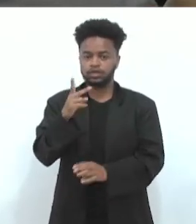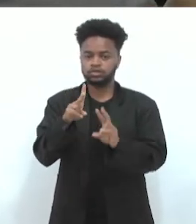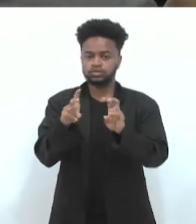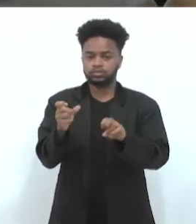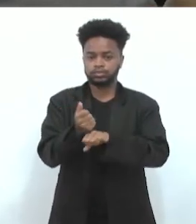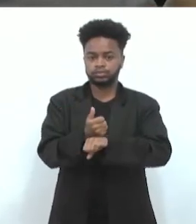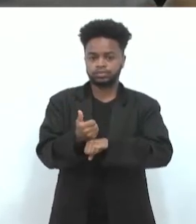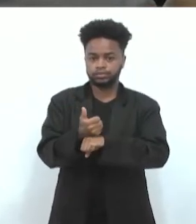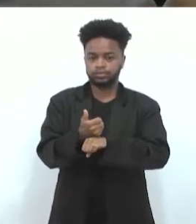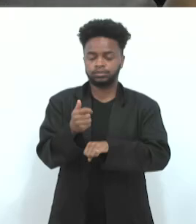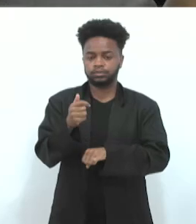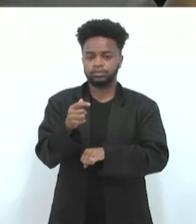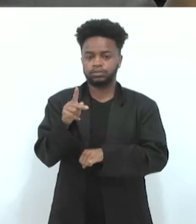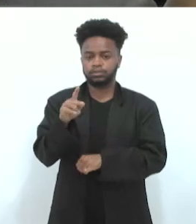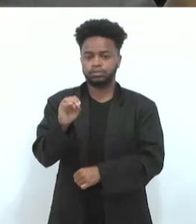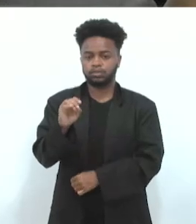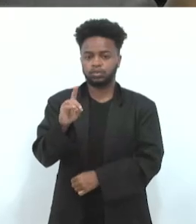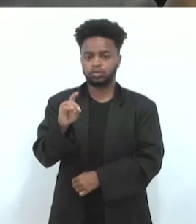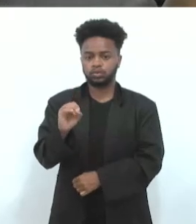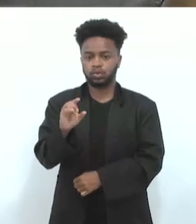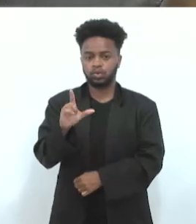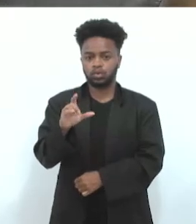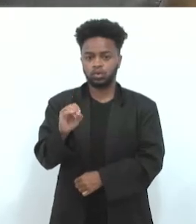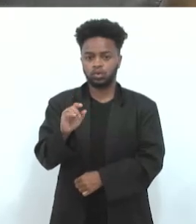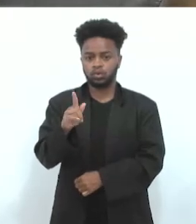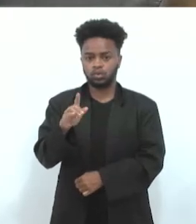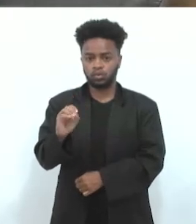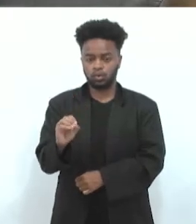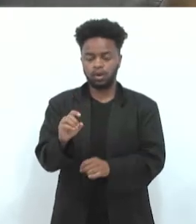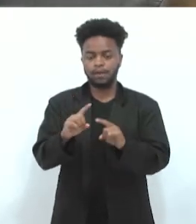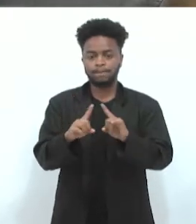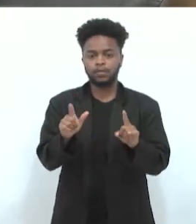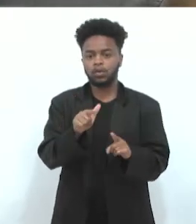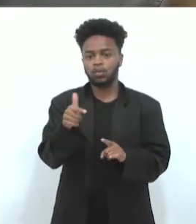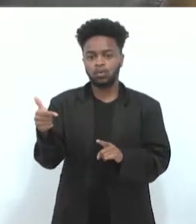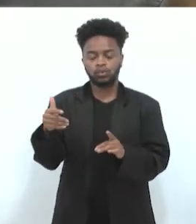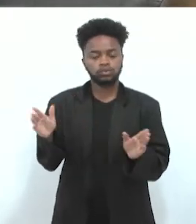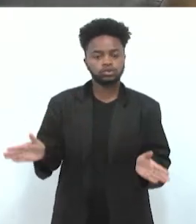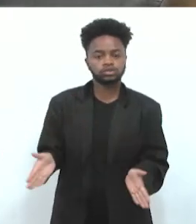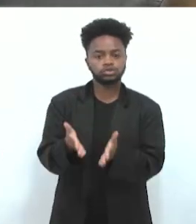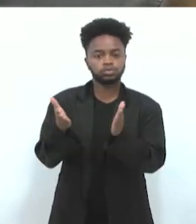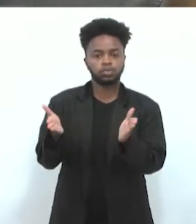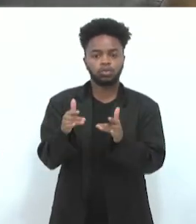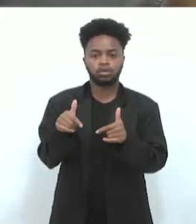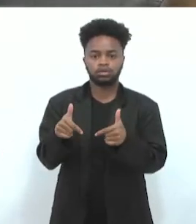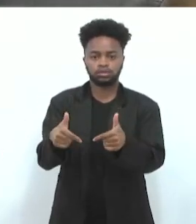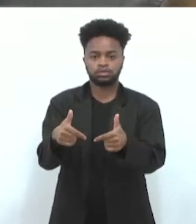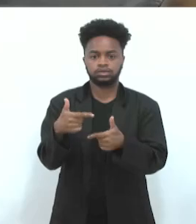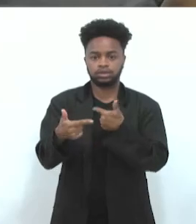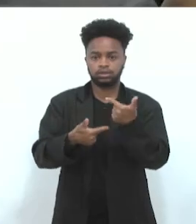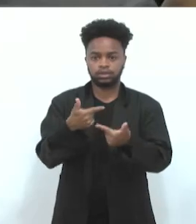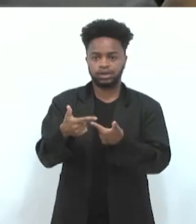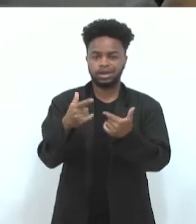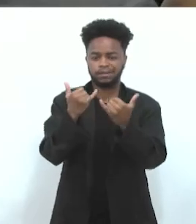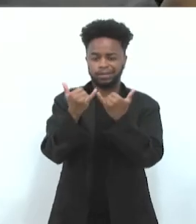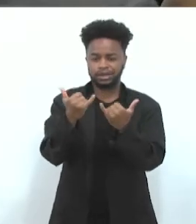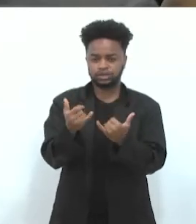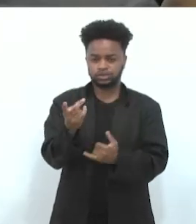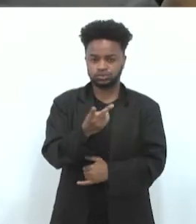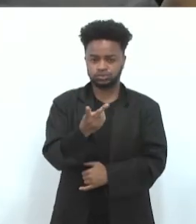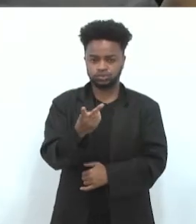podólogo no âmbito do Estado do Rio de Janeiro. O outro estimula a atividade. São muito Mas parecidos. São